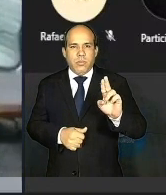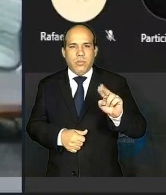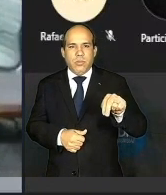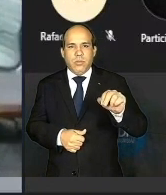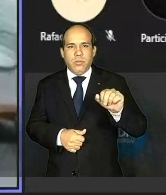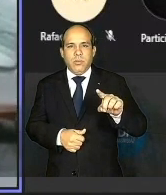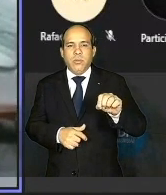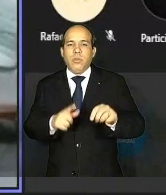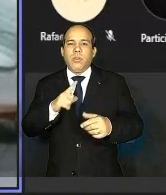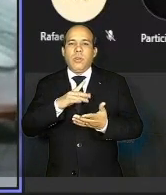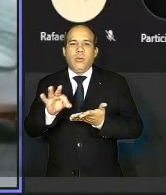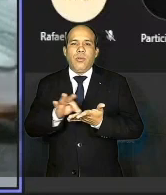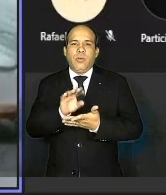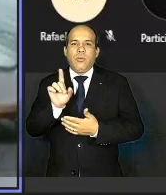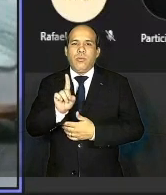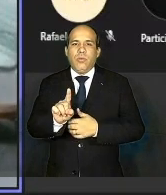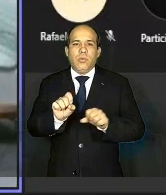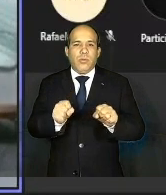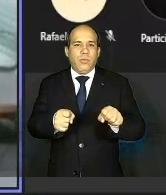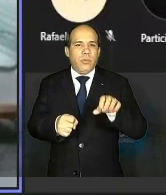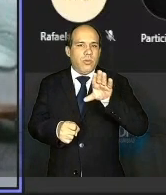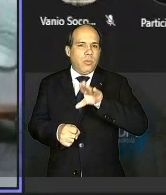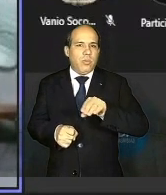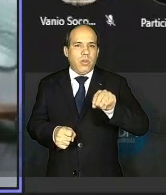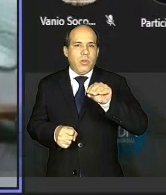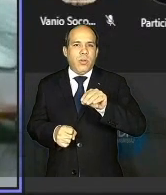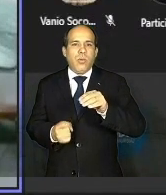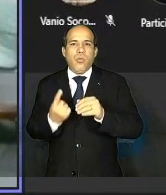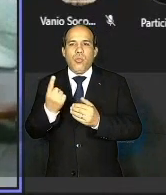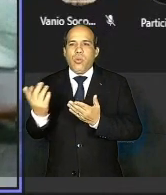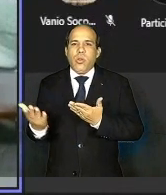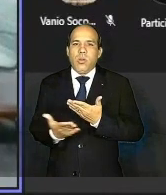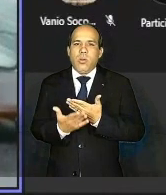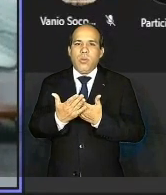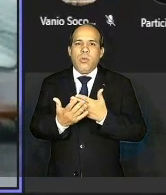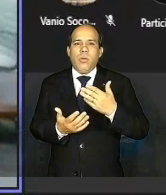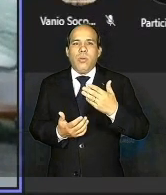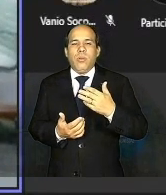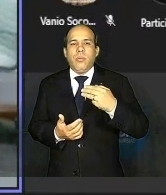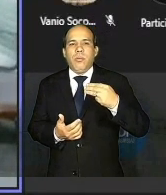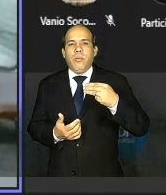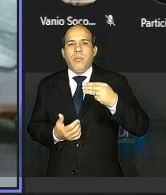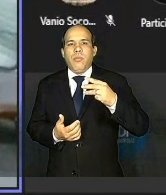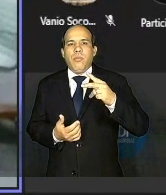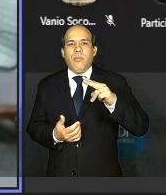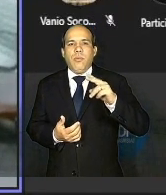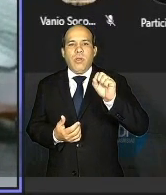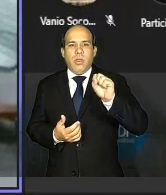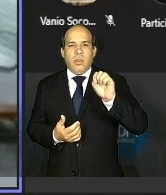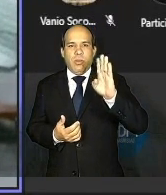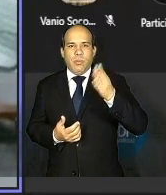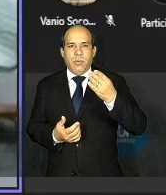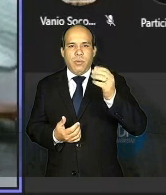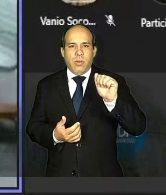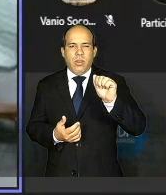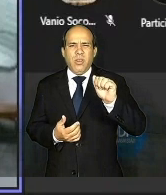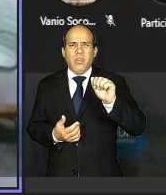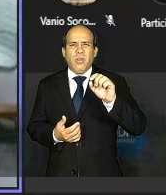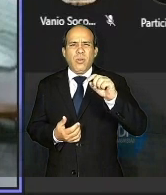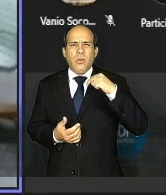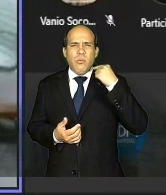Desembargador Fernando Abib, há uma inscrição de sustentação oral pela parte apelada, a Marques Vida